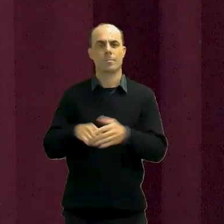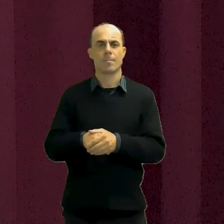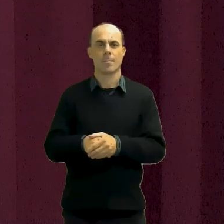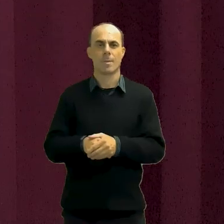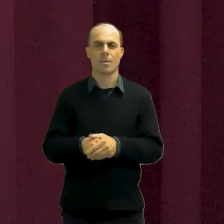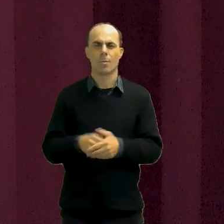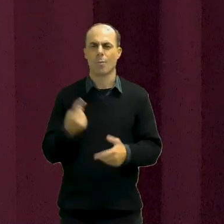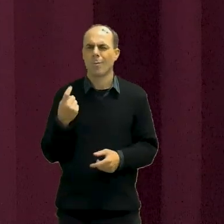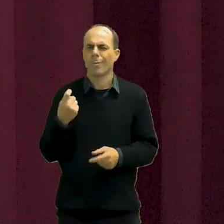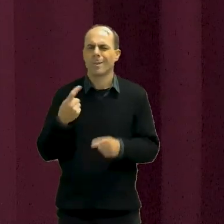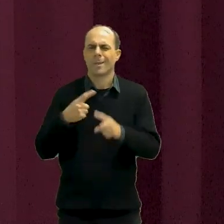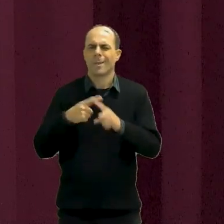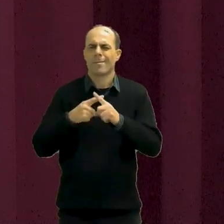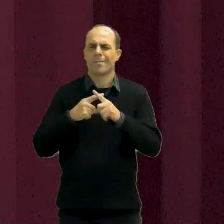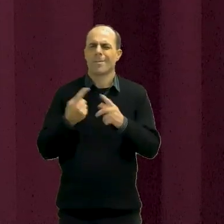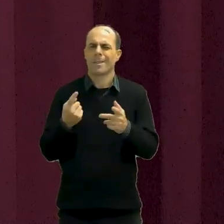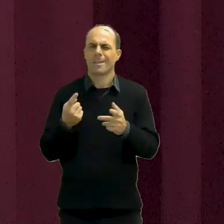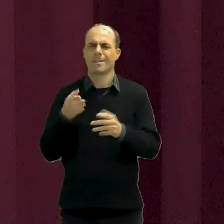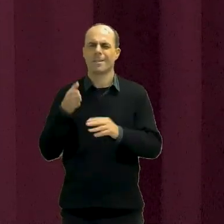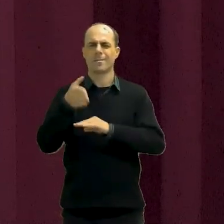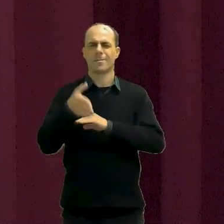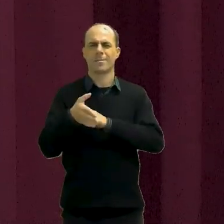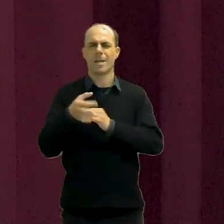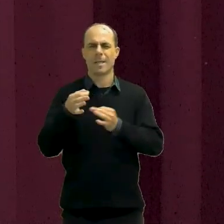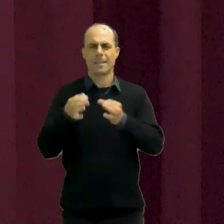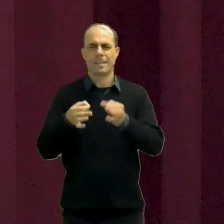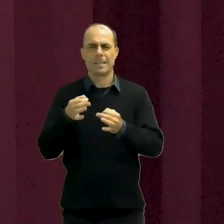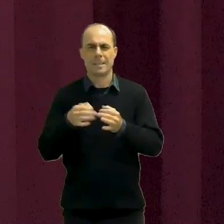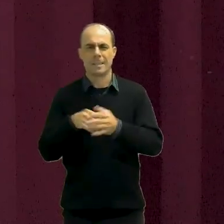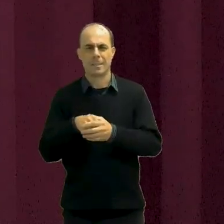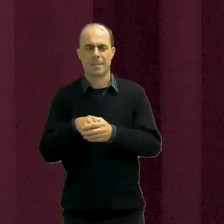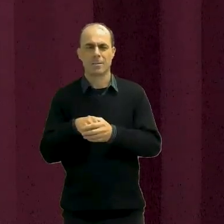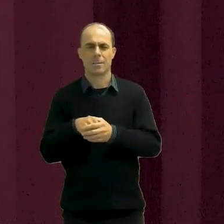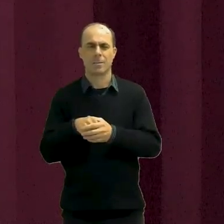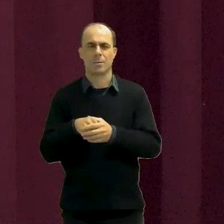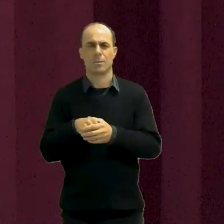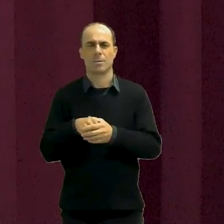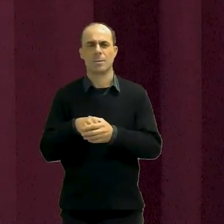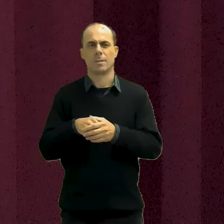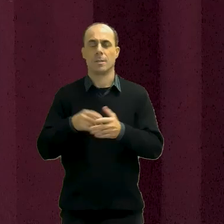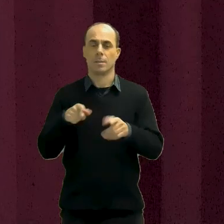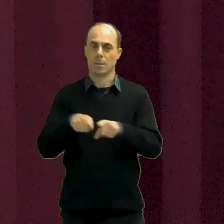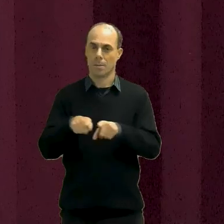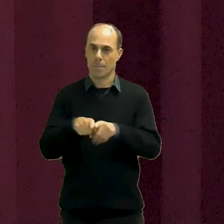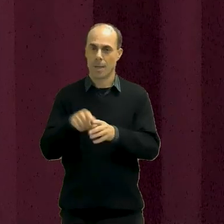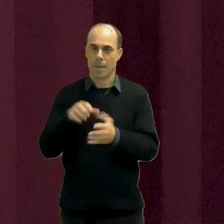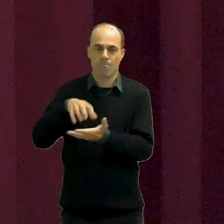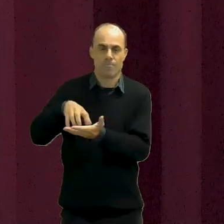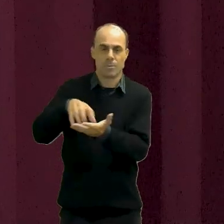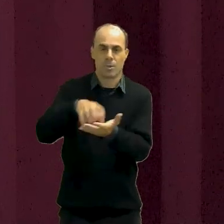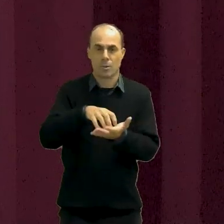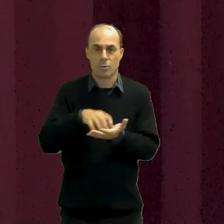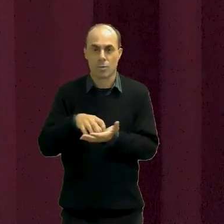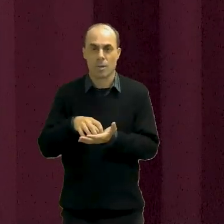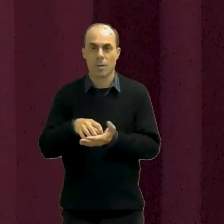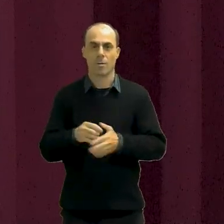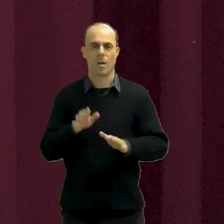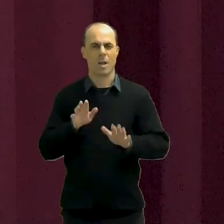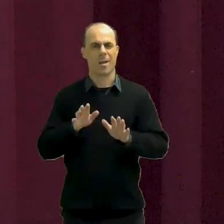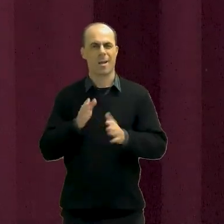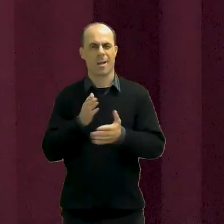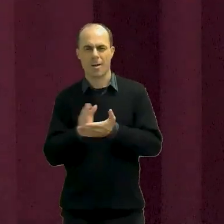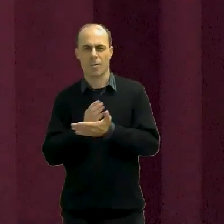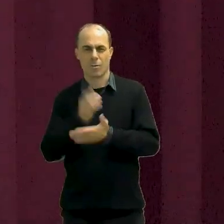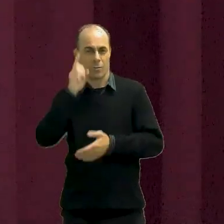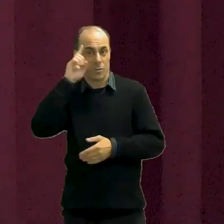ela vai se dirigir ao administação Regional que nós atendemos também lá determinadas datas em que ela